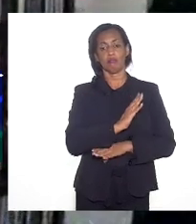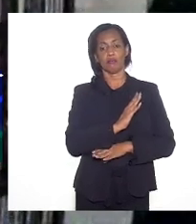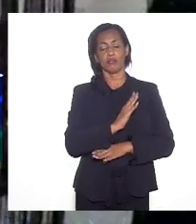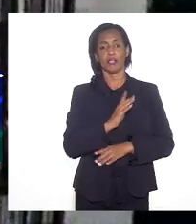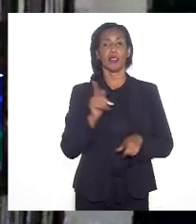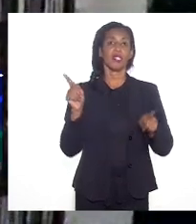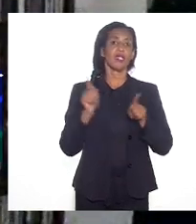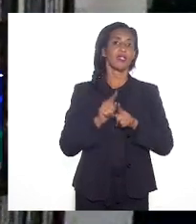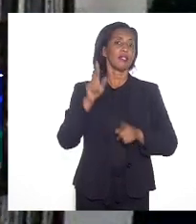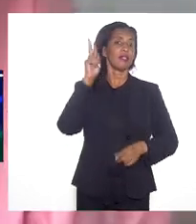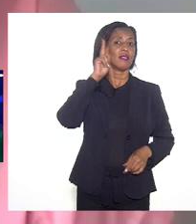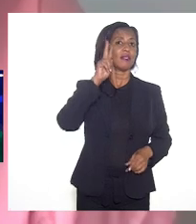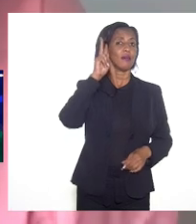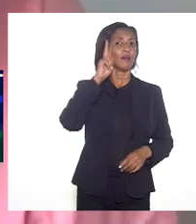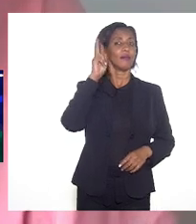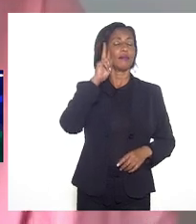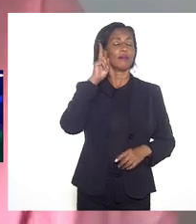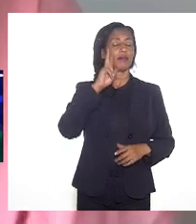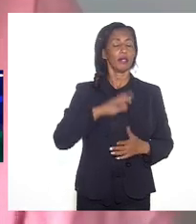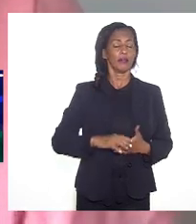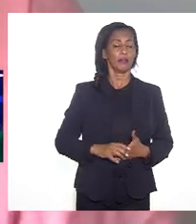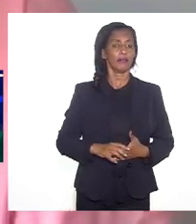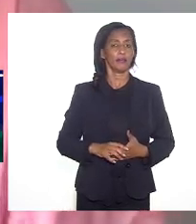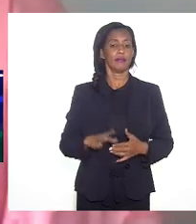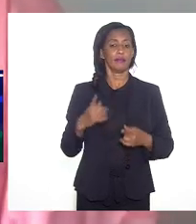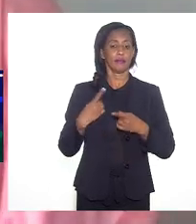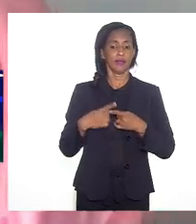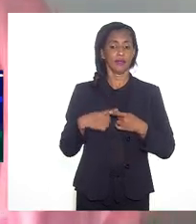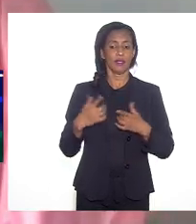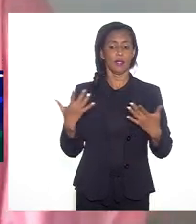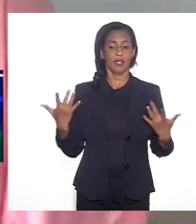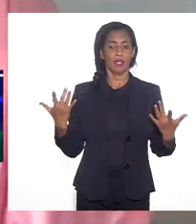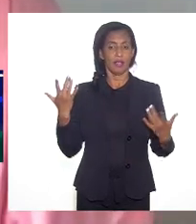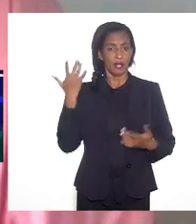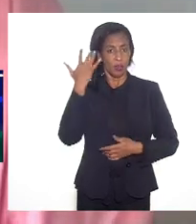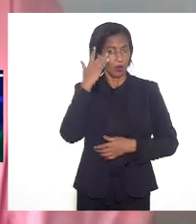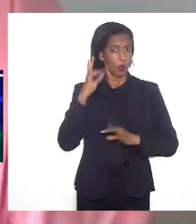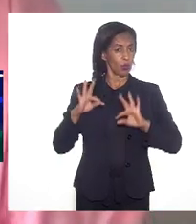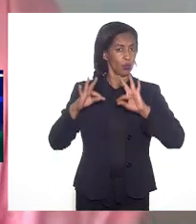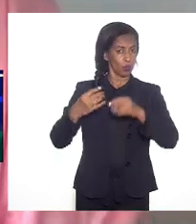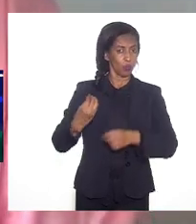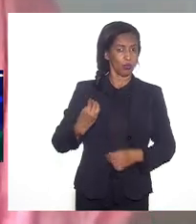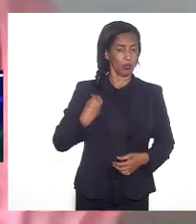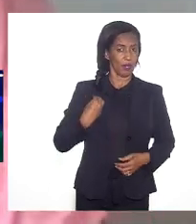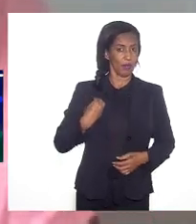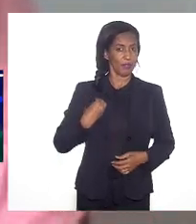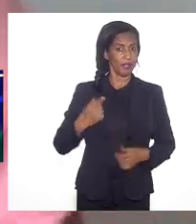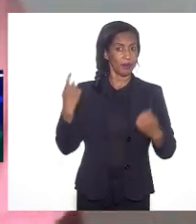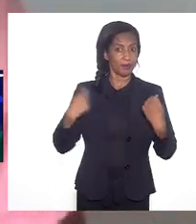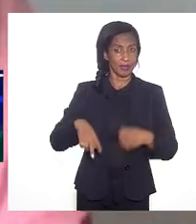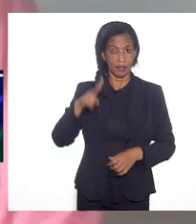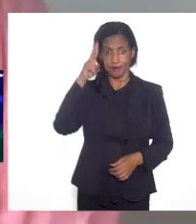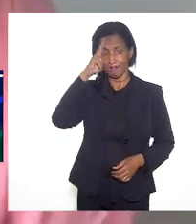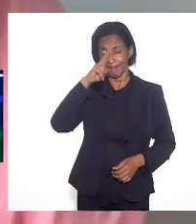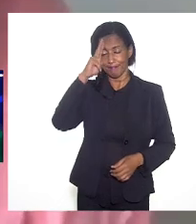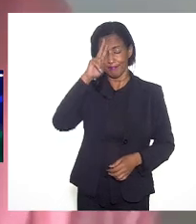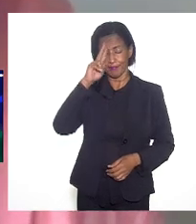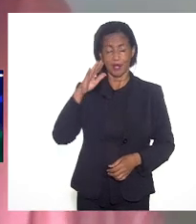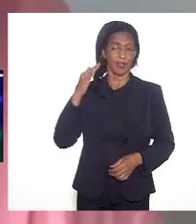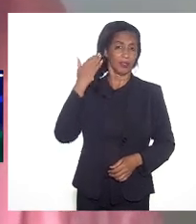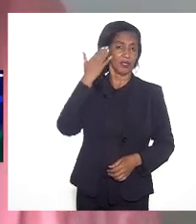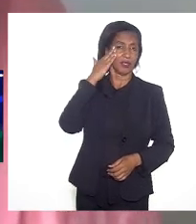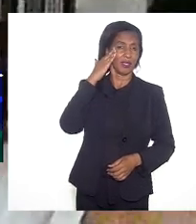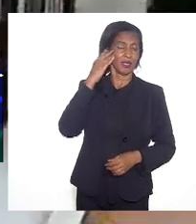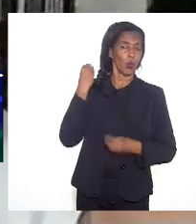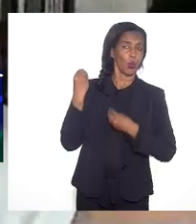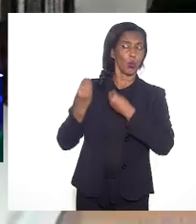retomar a memória, porque eu acho também que tudo na vida a gente precisa de memória, até para que a gente entenda, né, o quanto que a gente